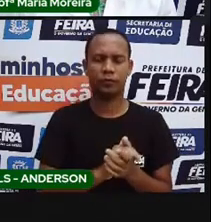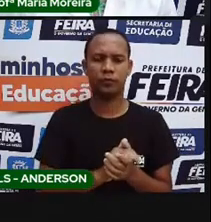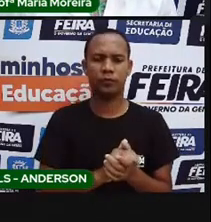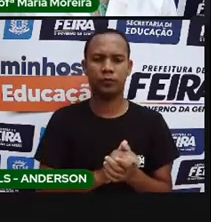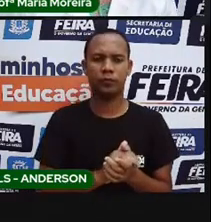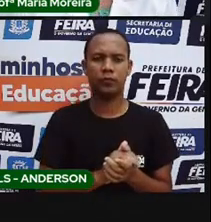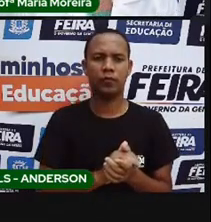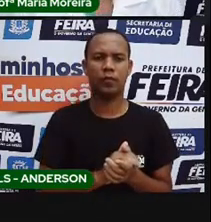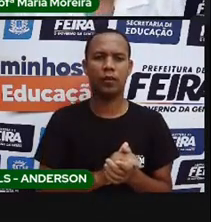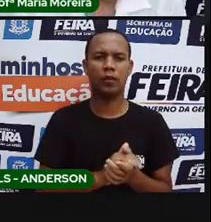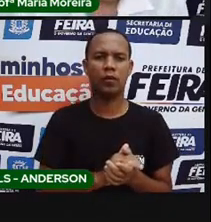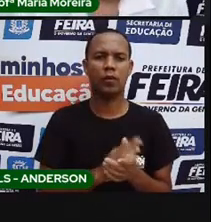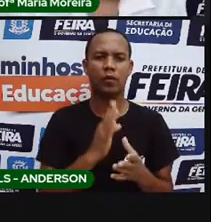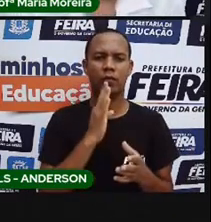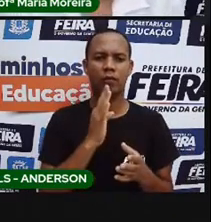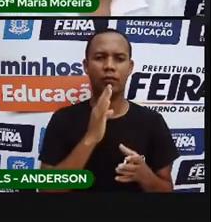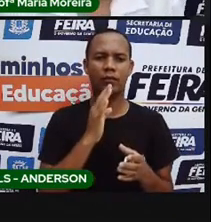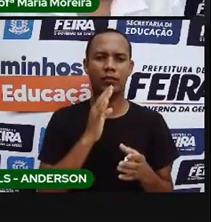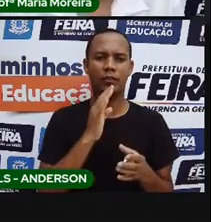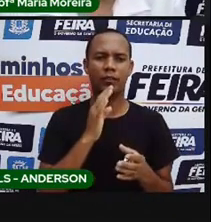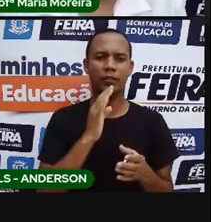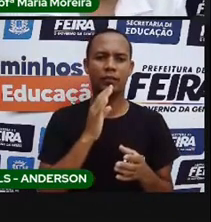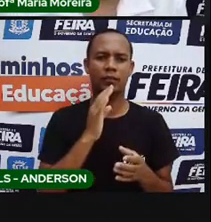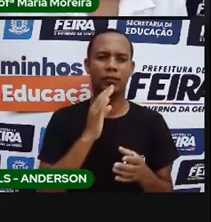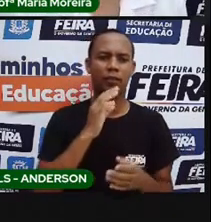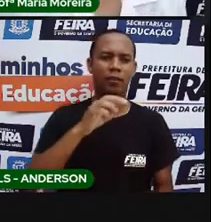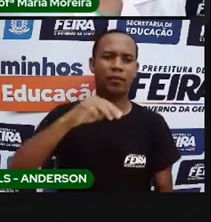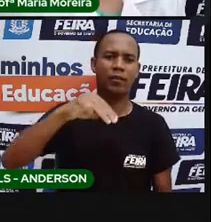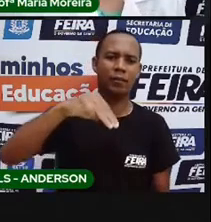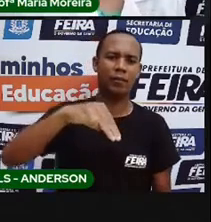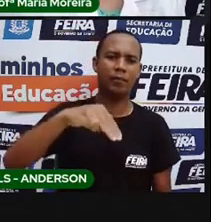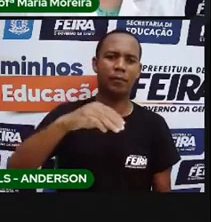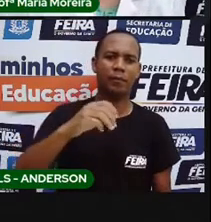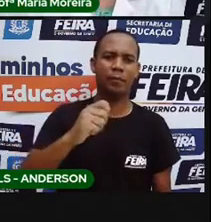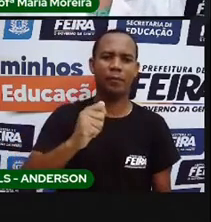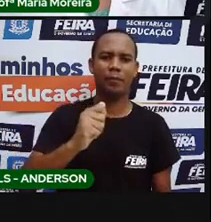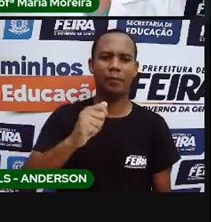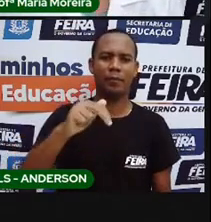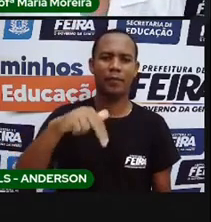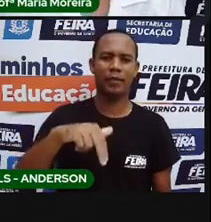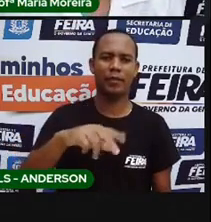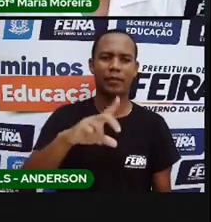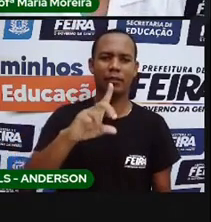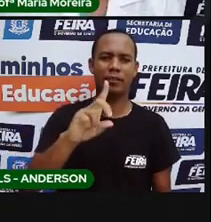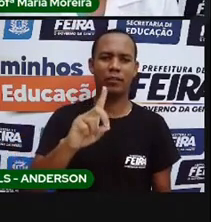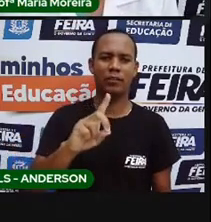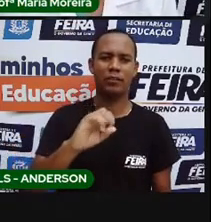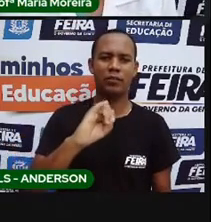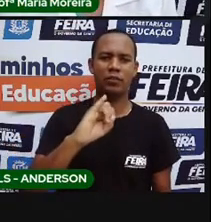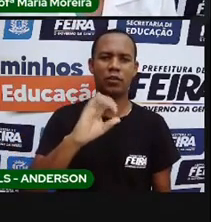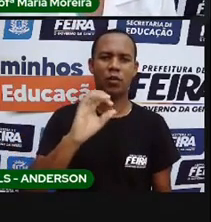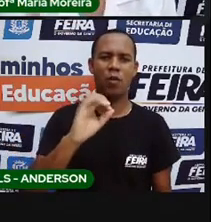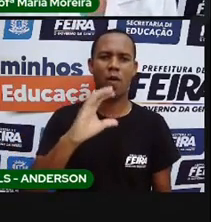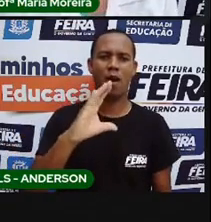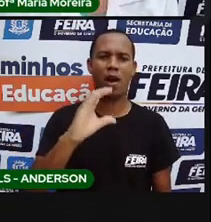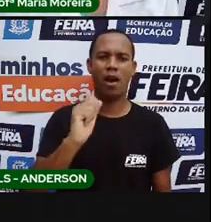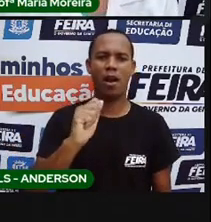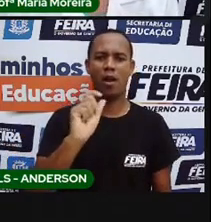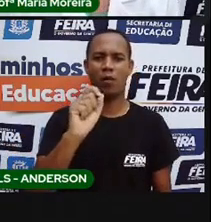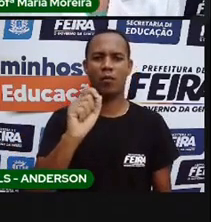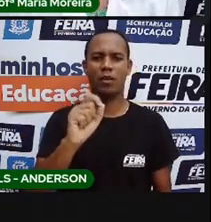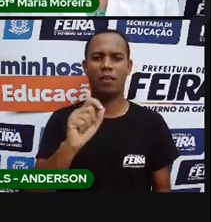a mandioca, para quem é aí da zona rural, daqui da cidade, já conhece, na verdade, a mandioca utilizada para fazer